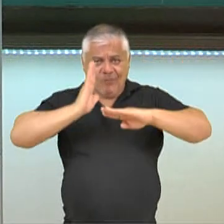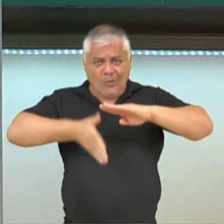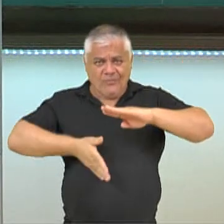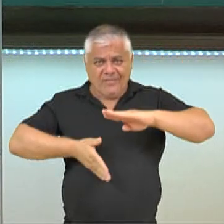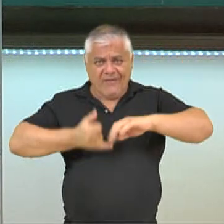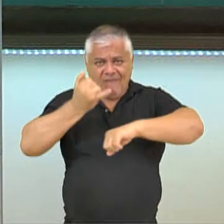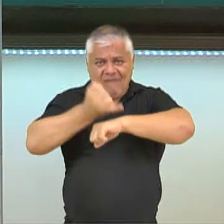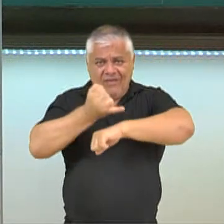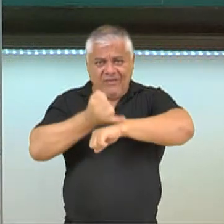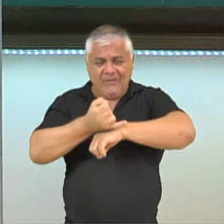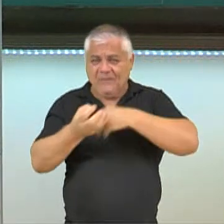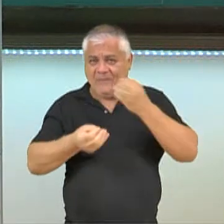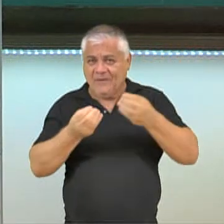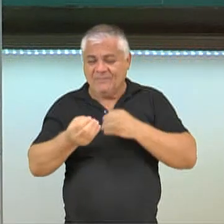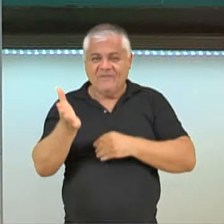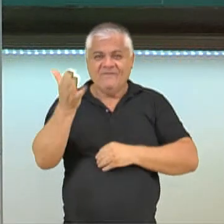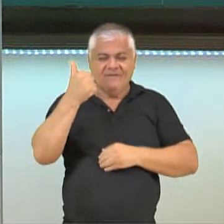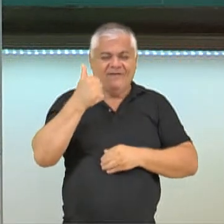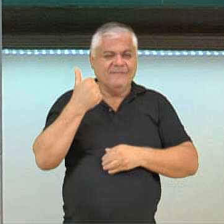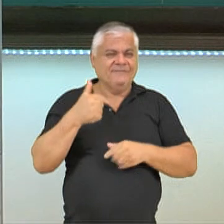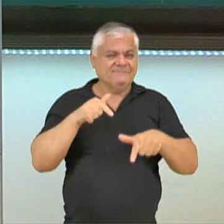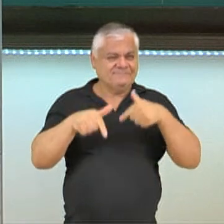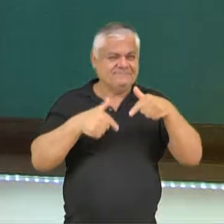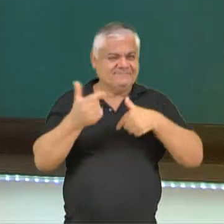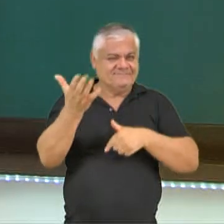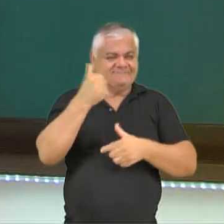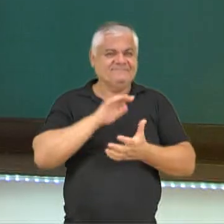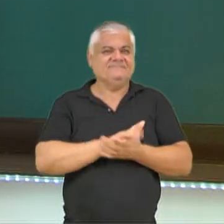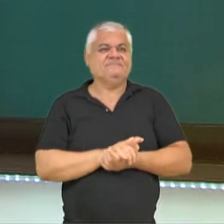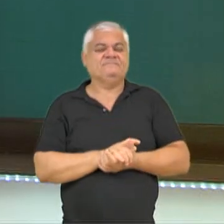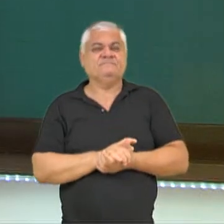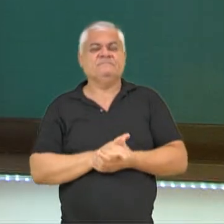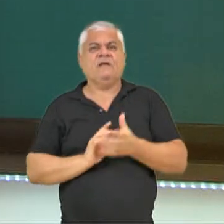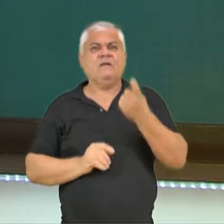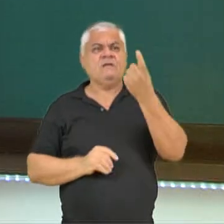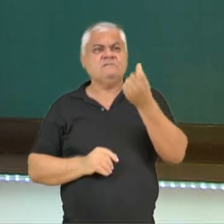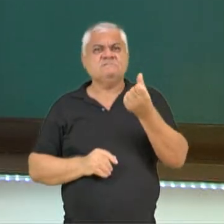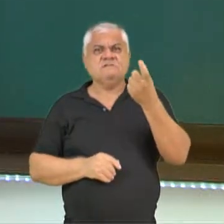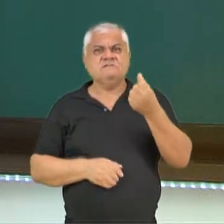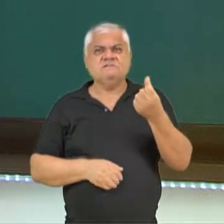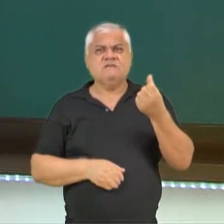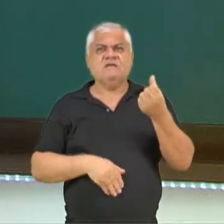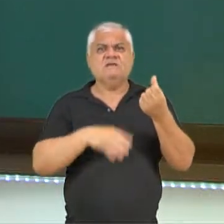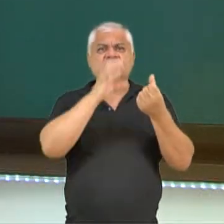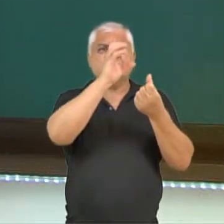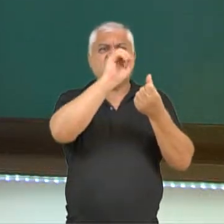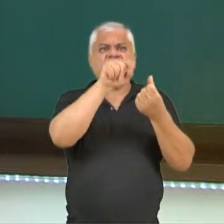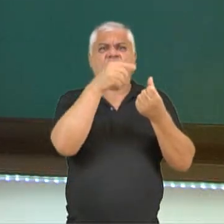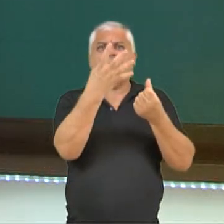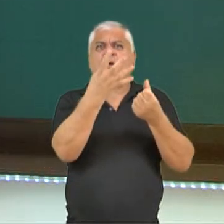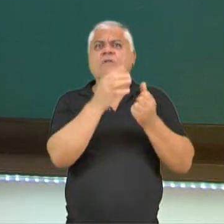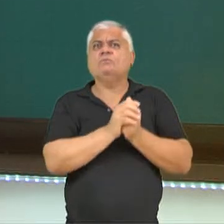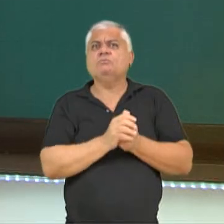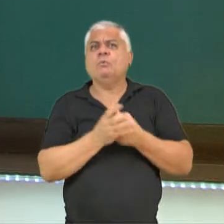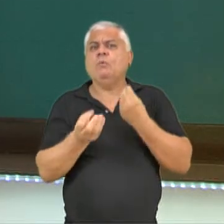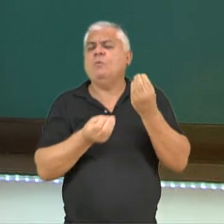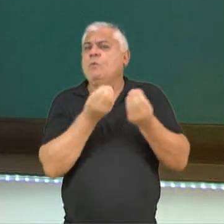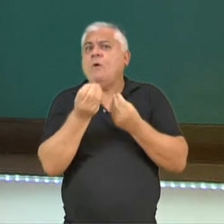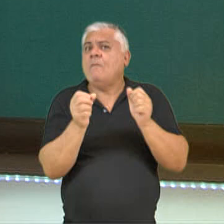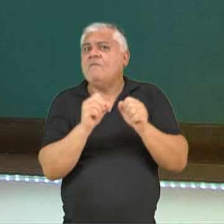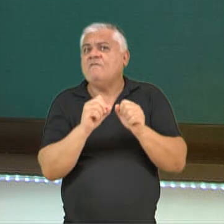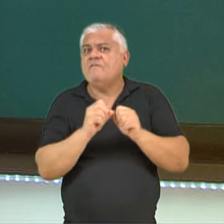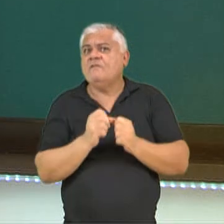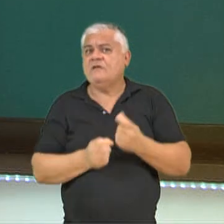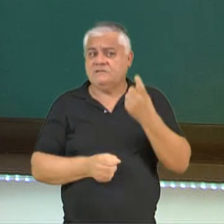barra? Vamos trabalhar um pouquinho nisso, então? Então, olha lá, ó, 16 elevado a 0,4. Então, qual é o processo que a gente